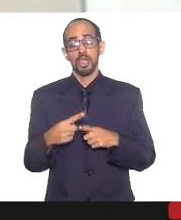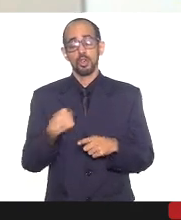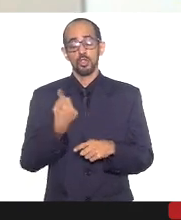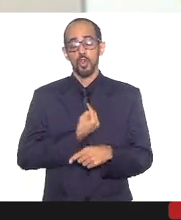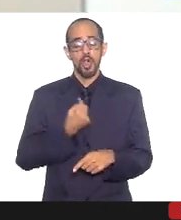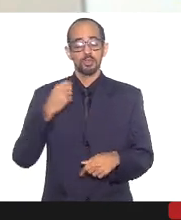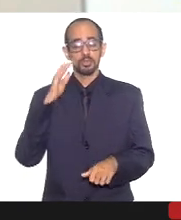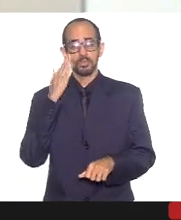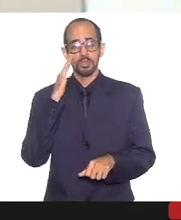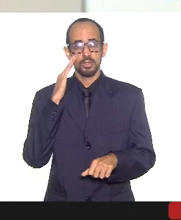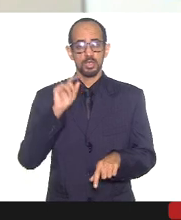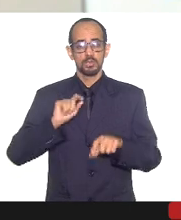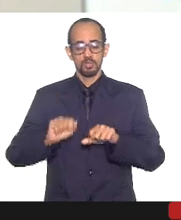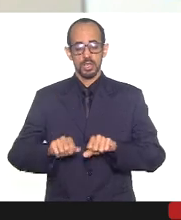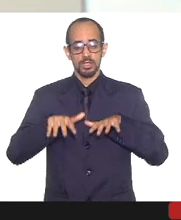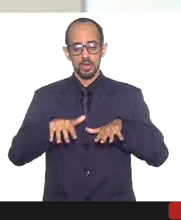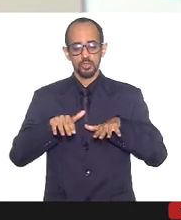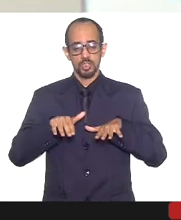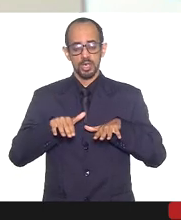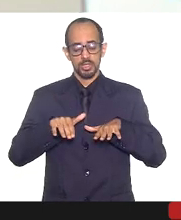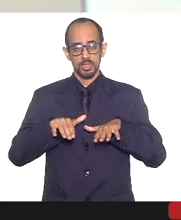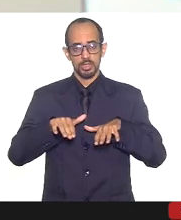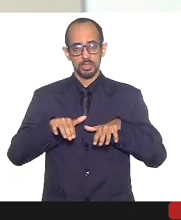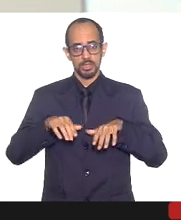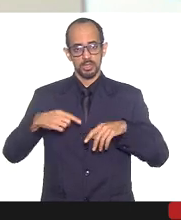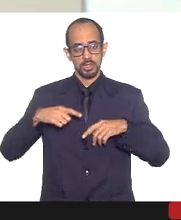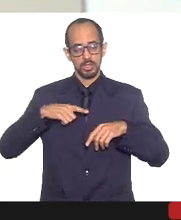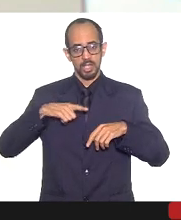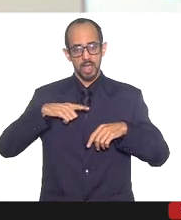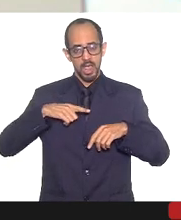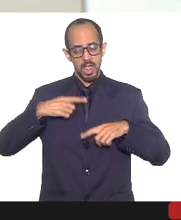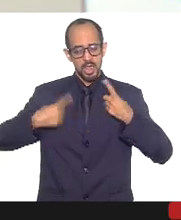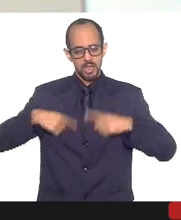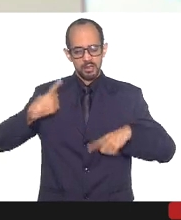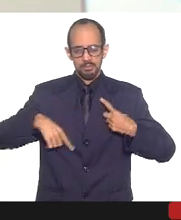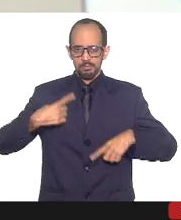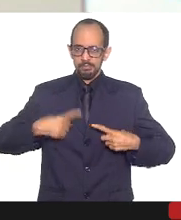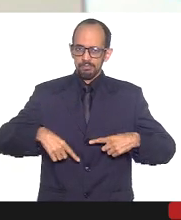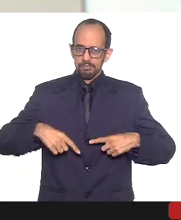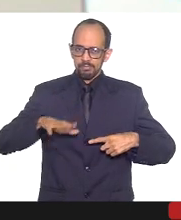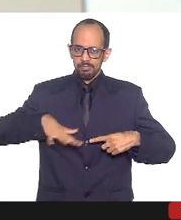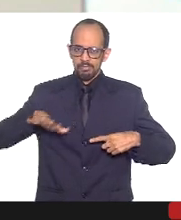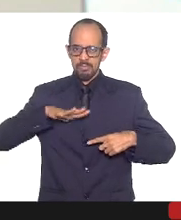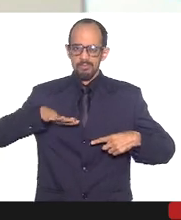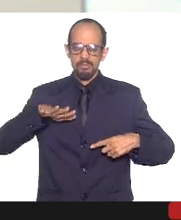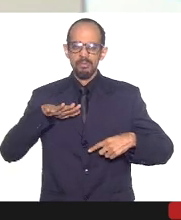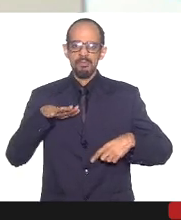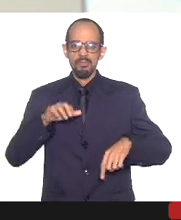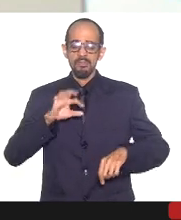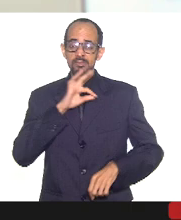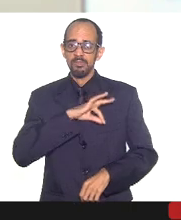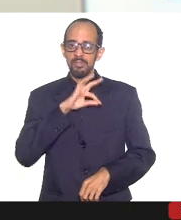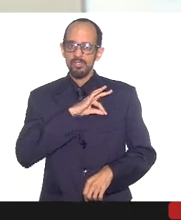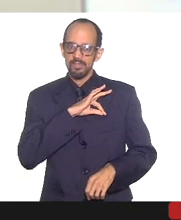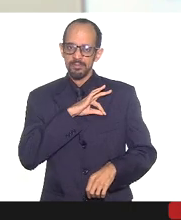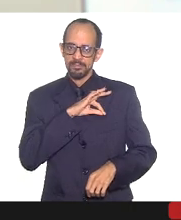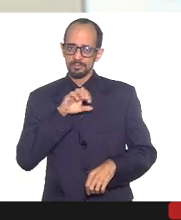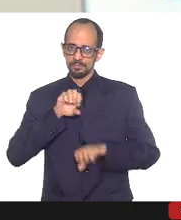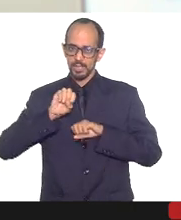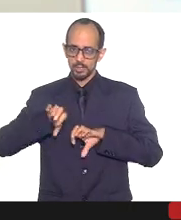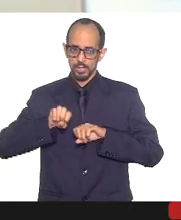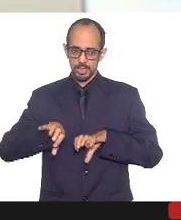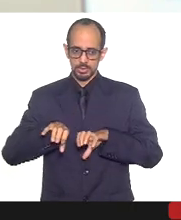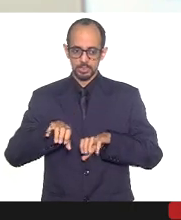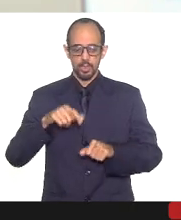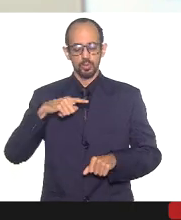compreendeu que as audiências que vêm debatendo, de forma mais geral, a agenda da educação, elas têm sido